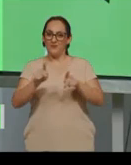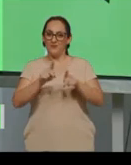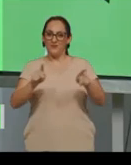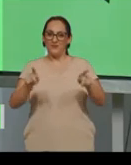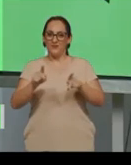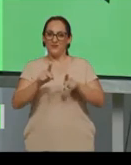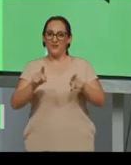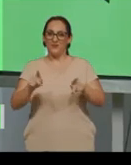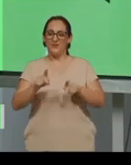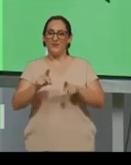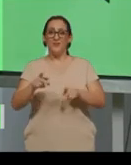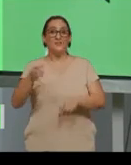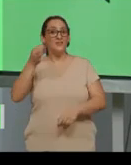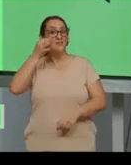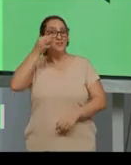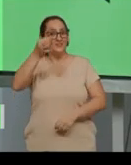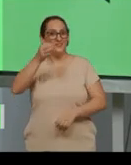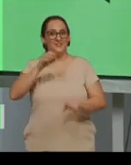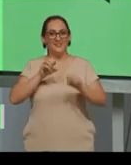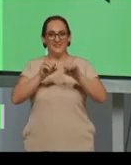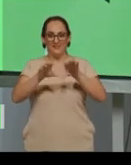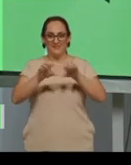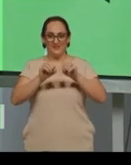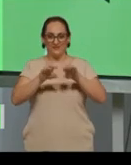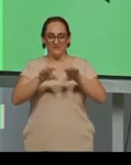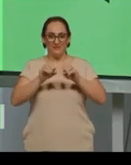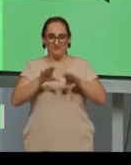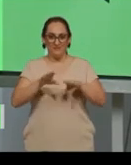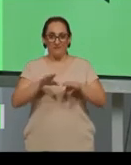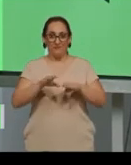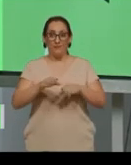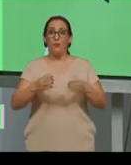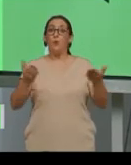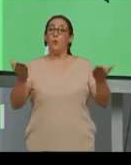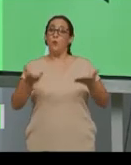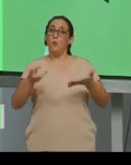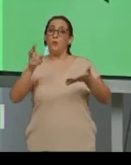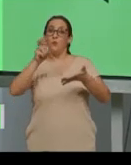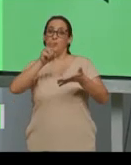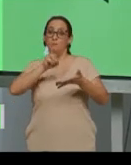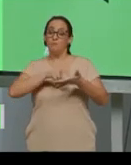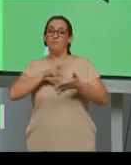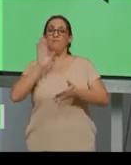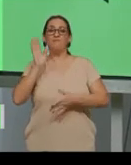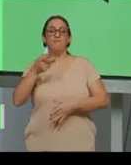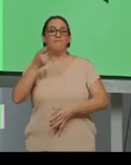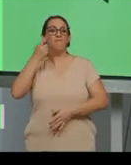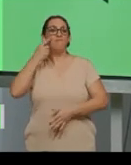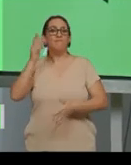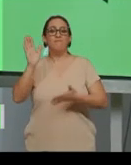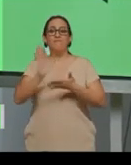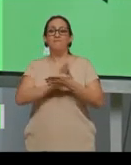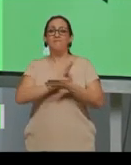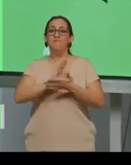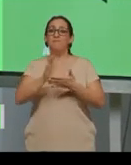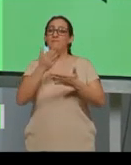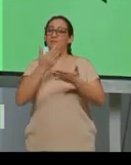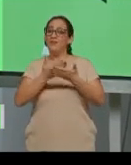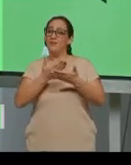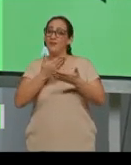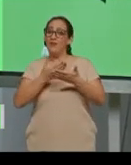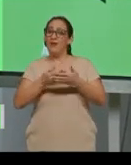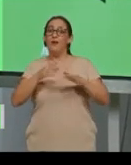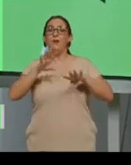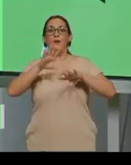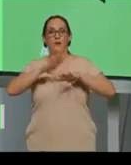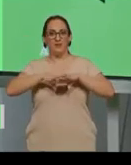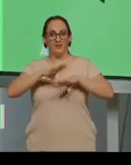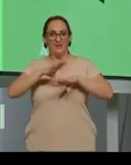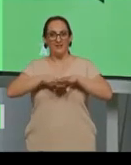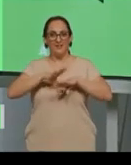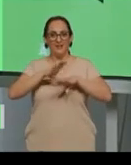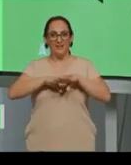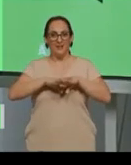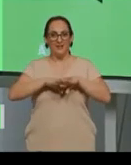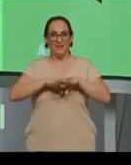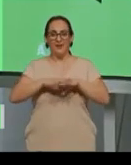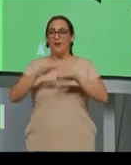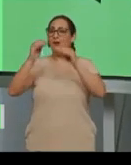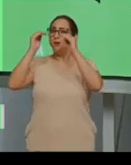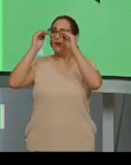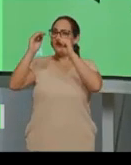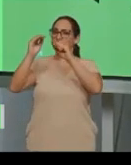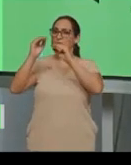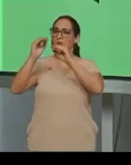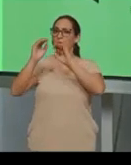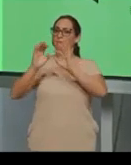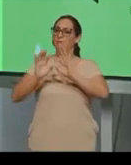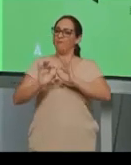na Educação. Na manhã de hoje, nós assistimos mais algumas aulas de matemática. Respeitando o